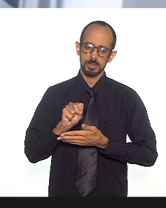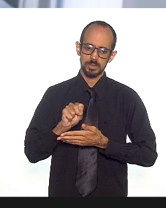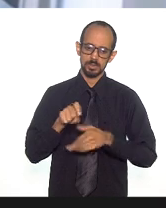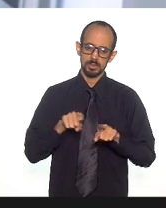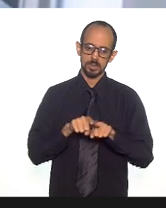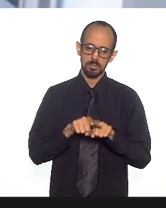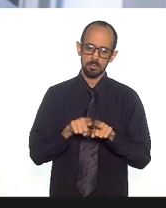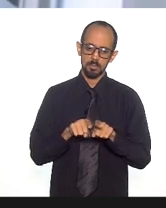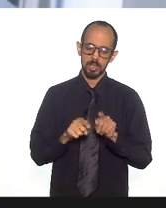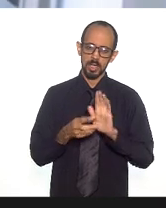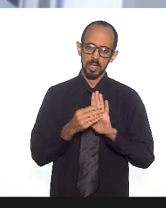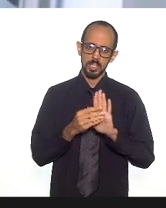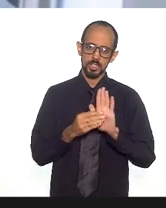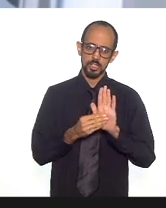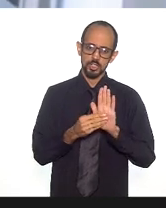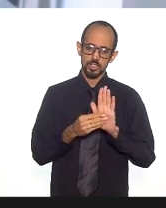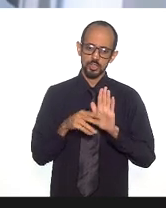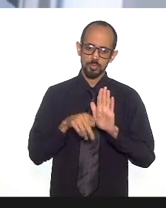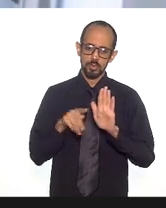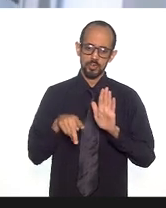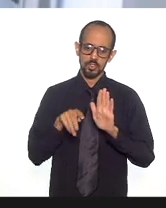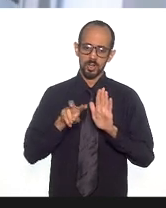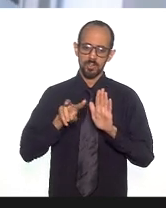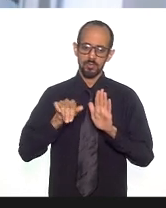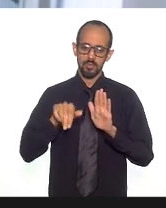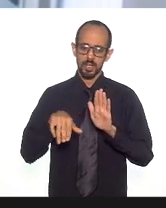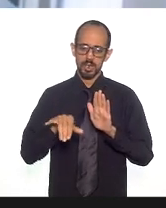a presença da professora Vânia,